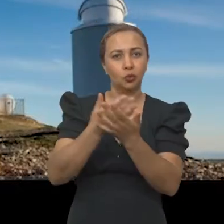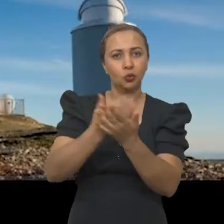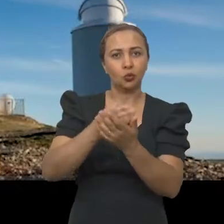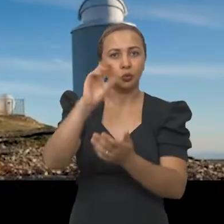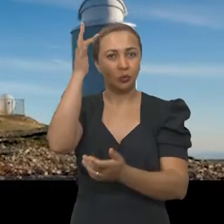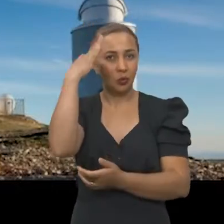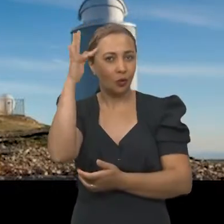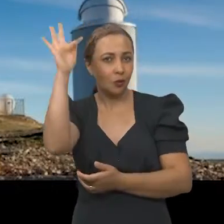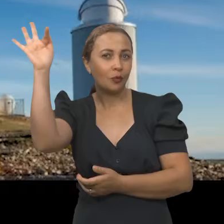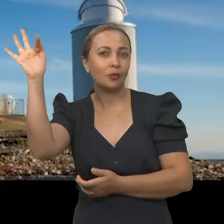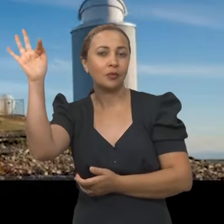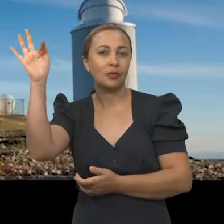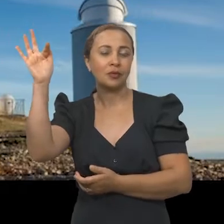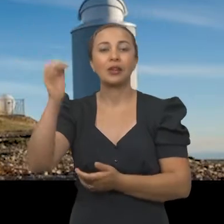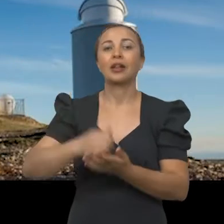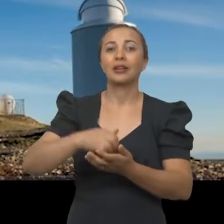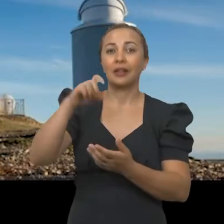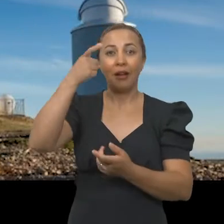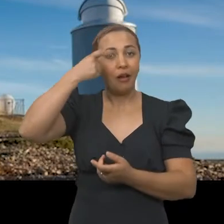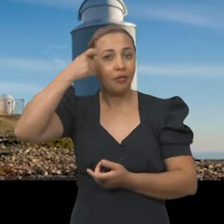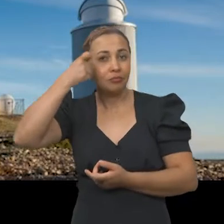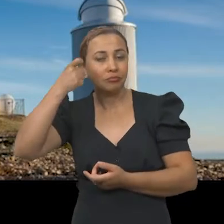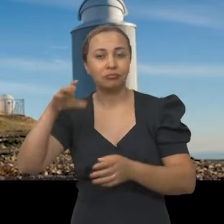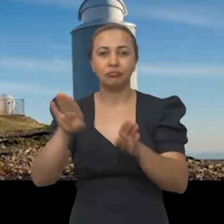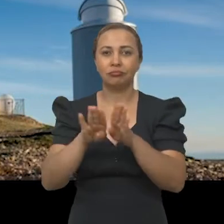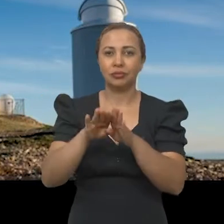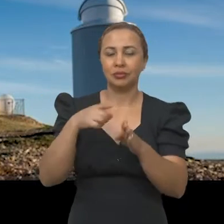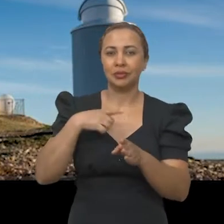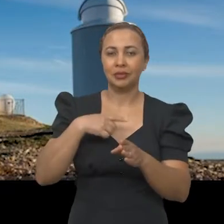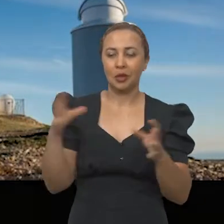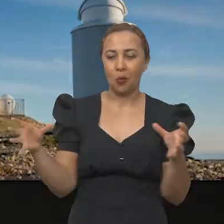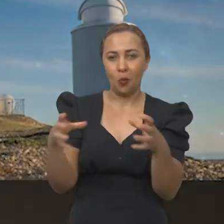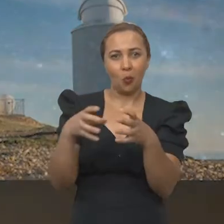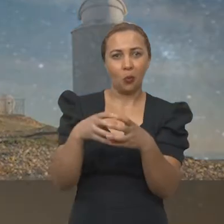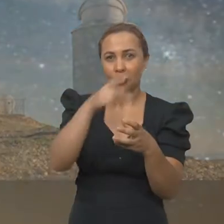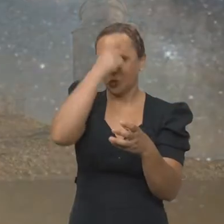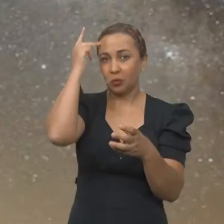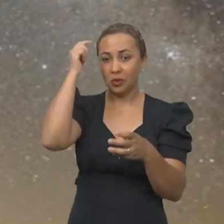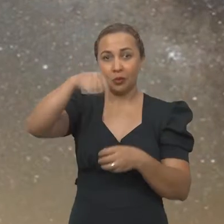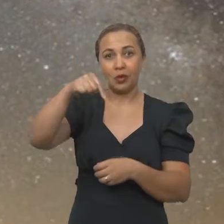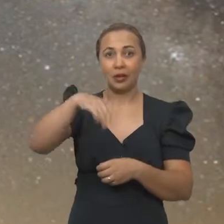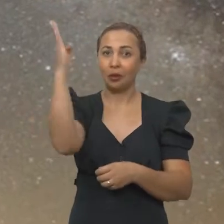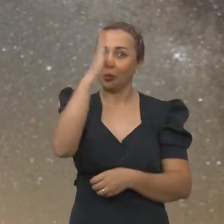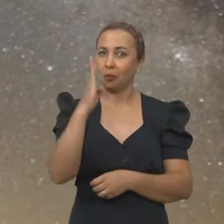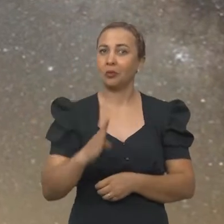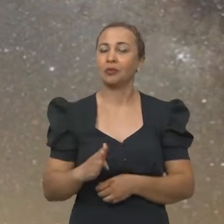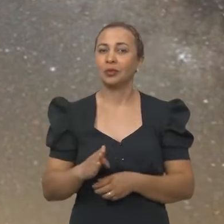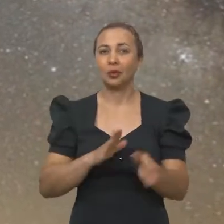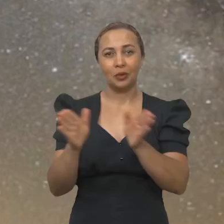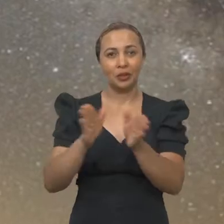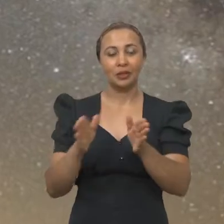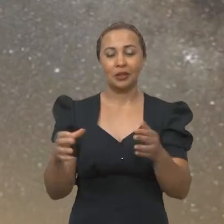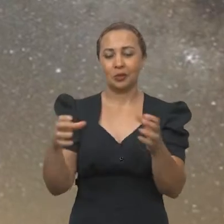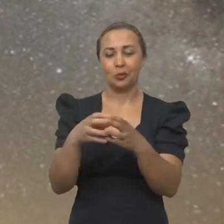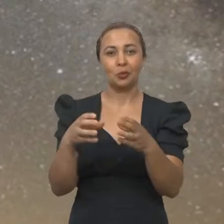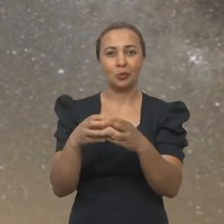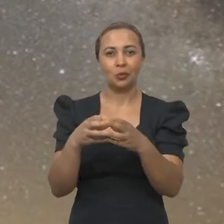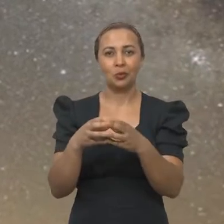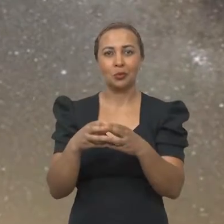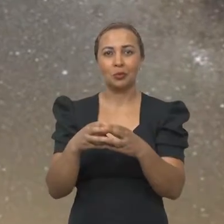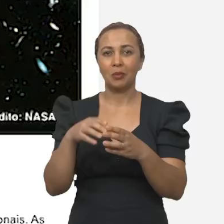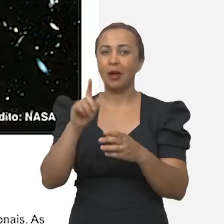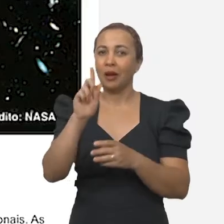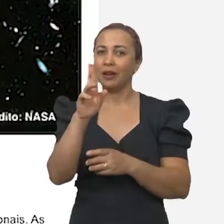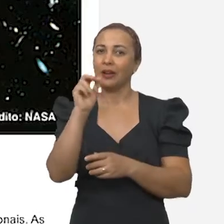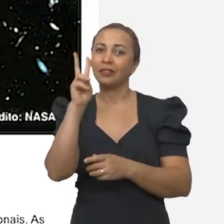de Física do Cosmos de Aragão, na Espanha, e conta também com um time de pesquisadores no Brasil, entre eles